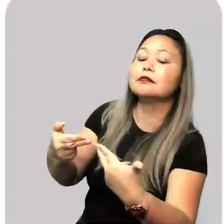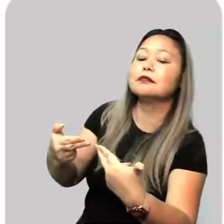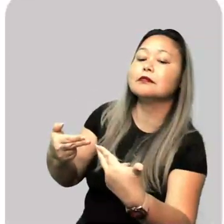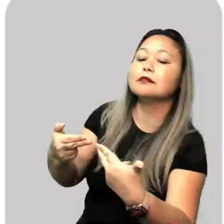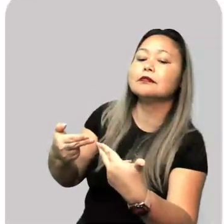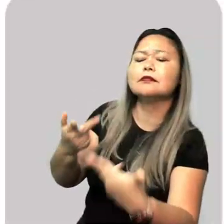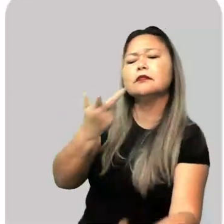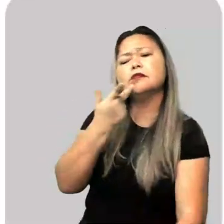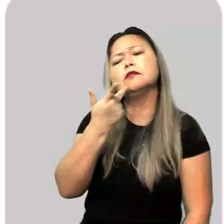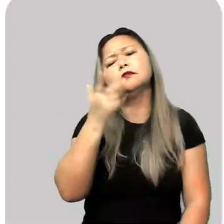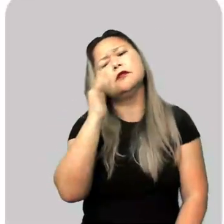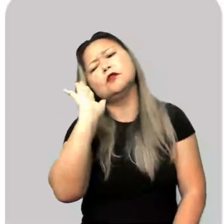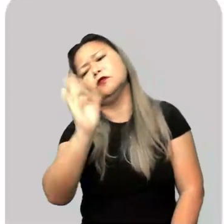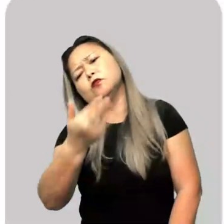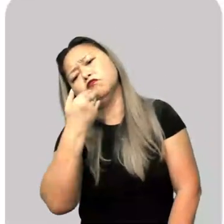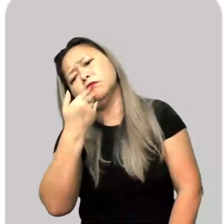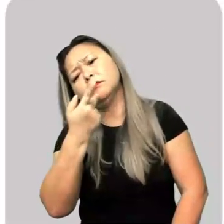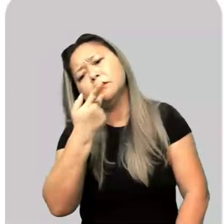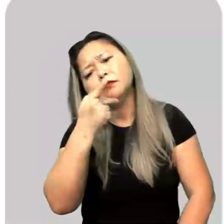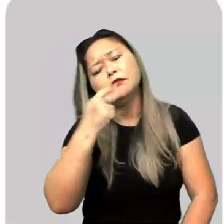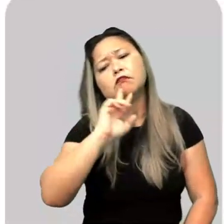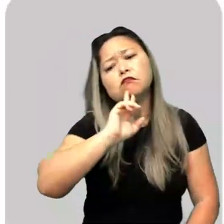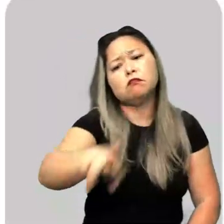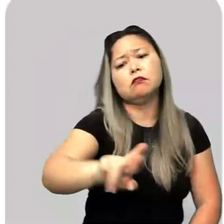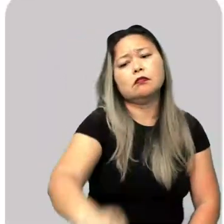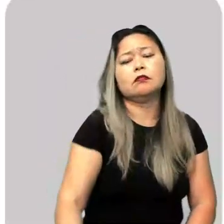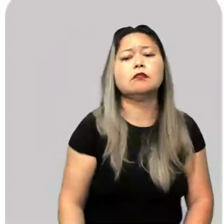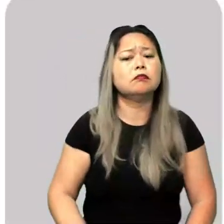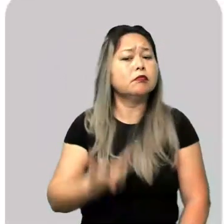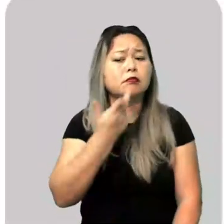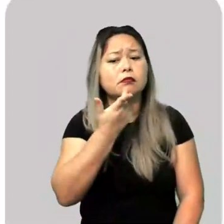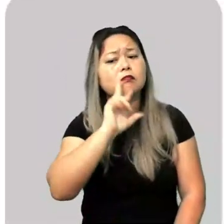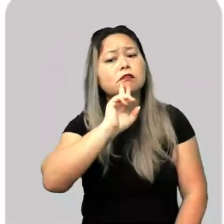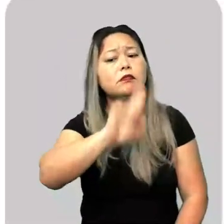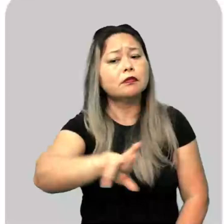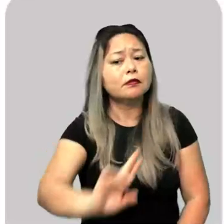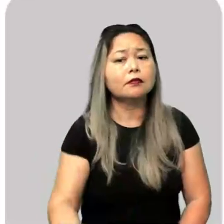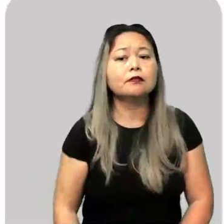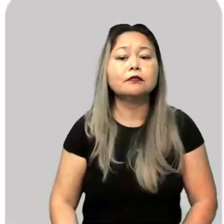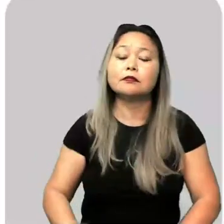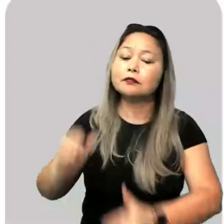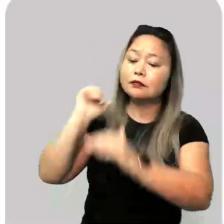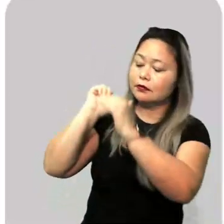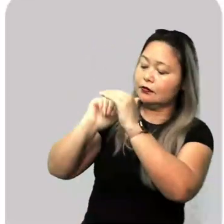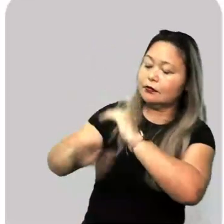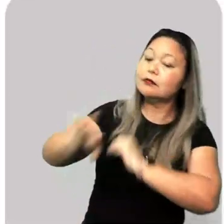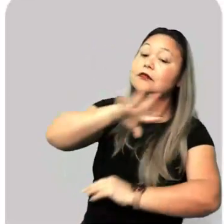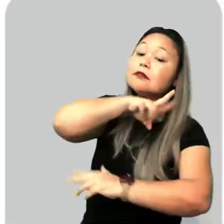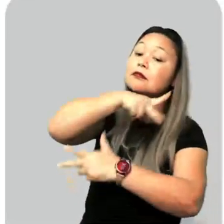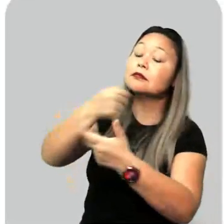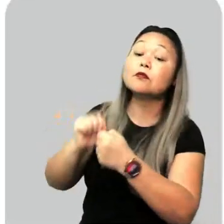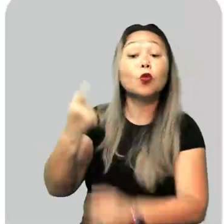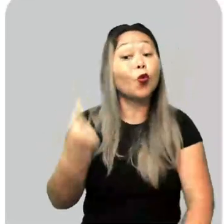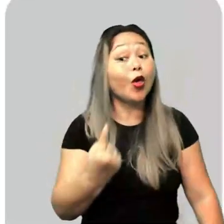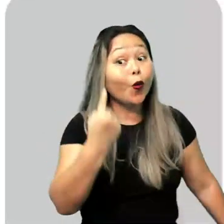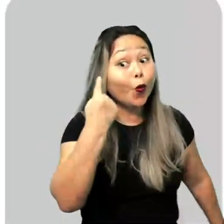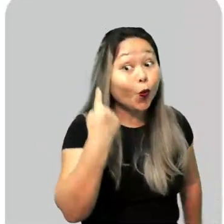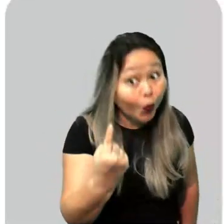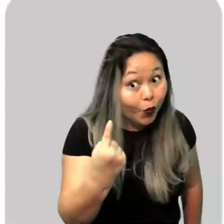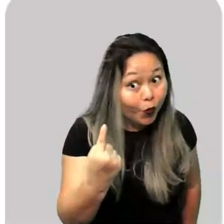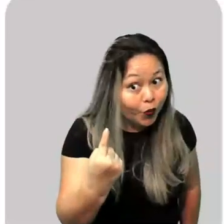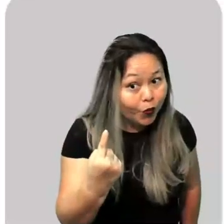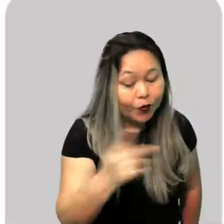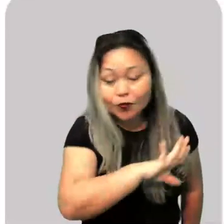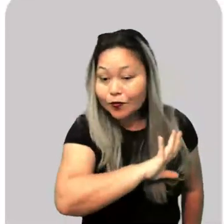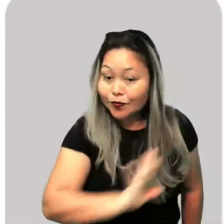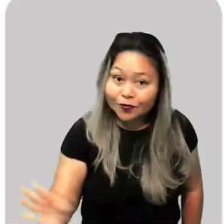animais. Já matou a questão aí para ti, né, galera? Já matou aí. Reserva energética dos animais só tem um. Tem para